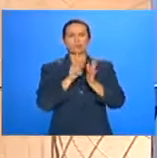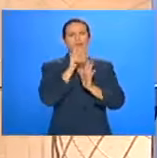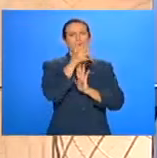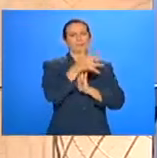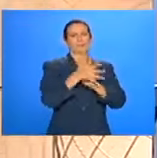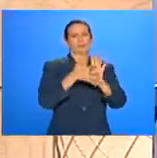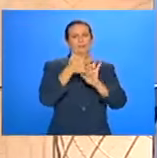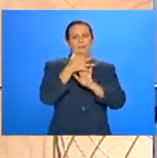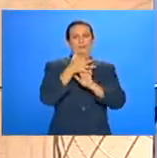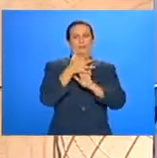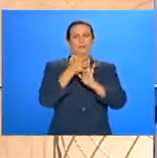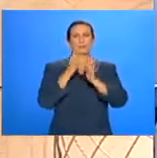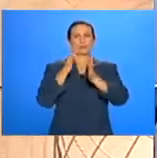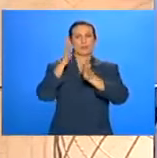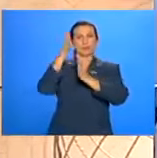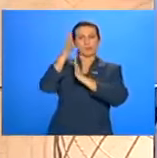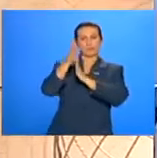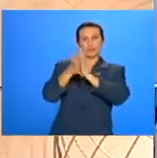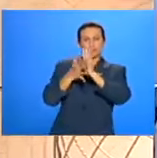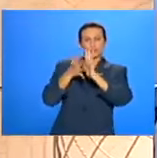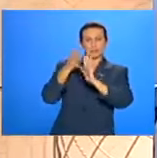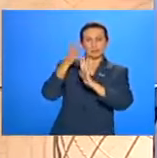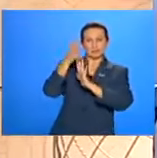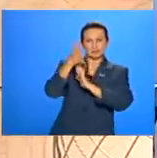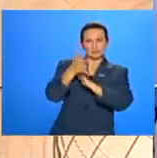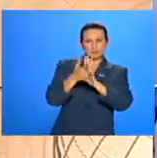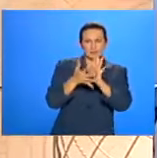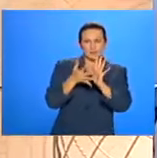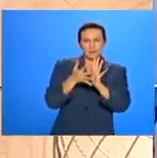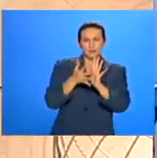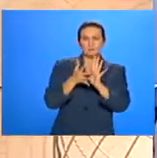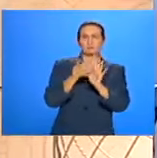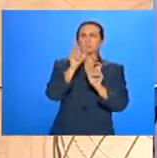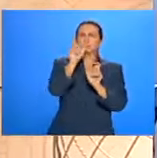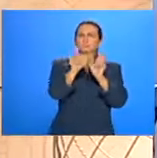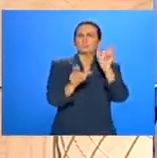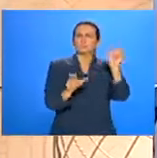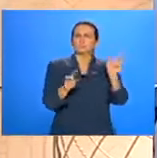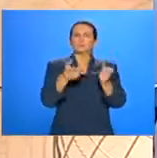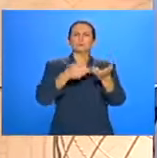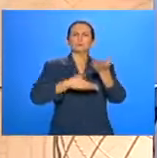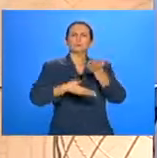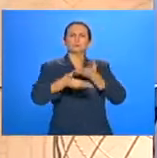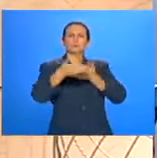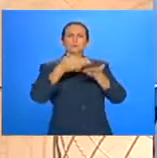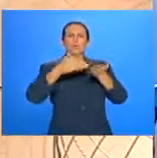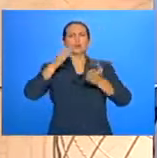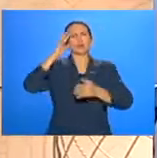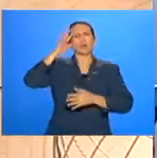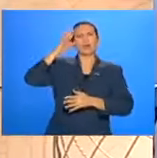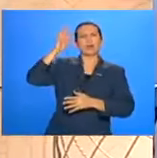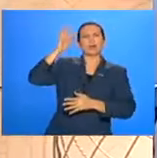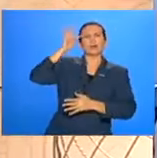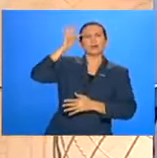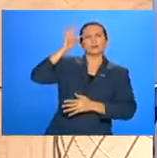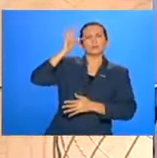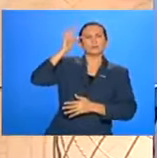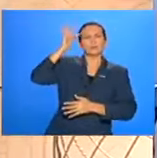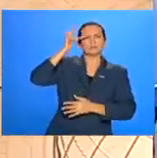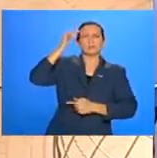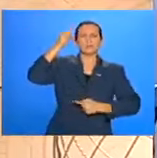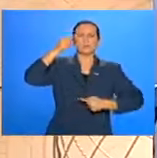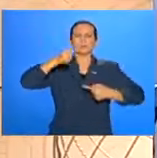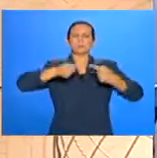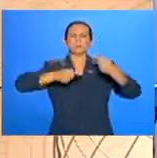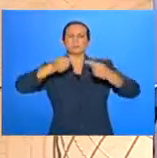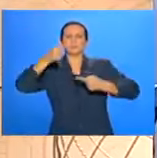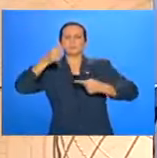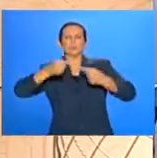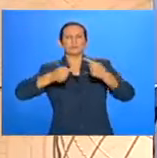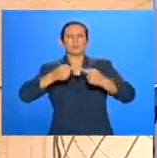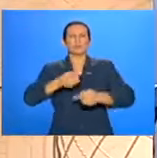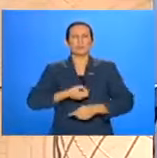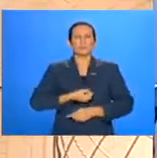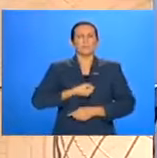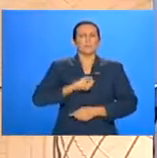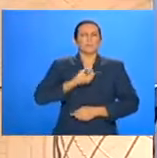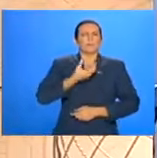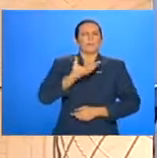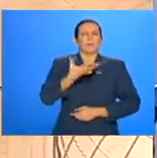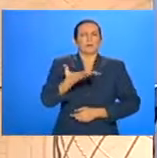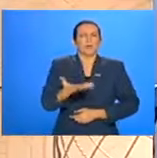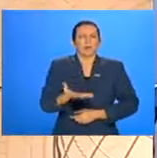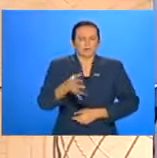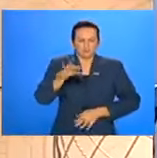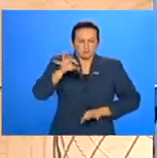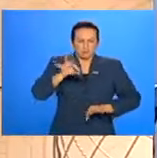da Libras, os usuários podem discutir filosofia, política e até mesmo produzir poemas e peças